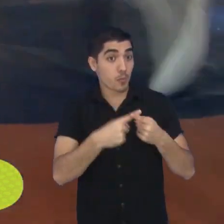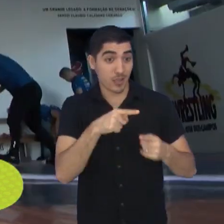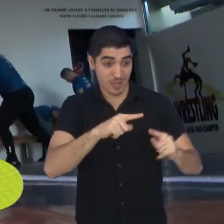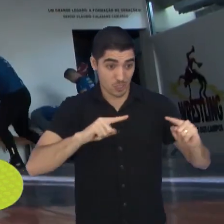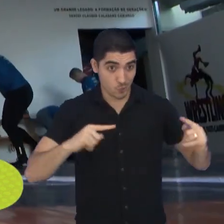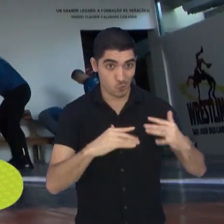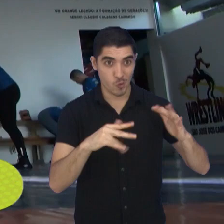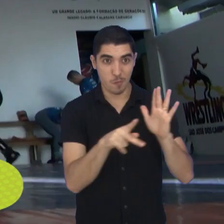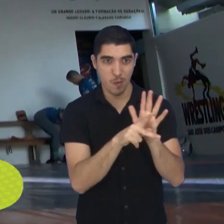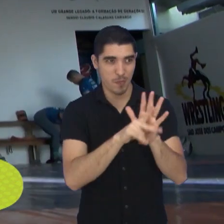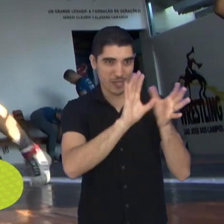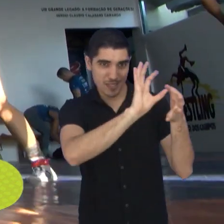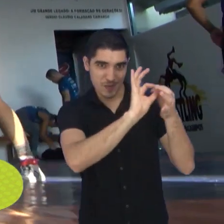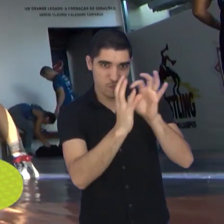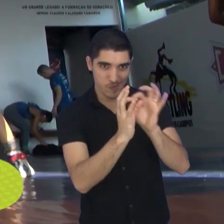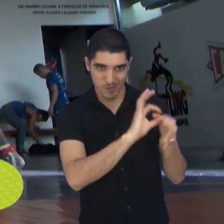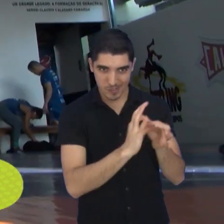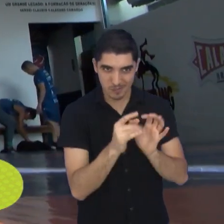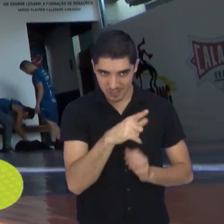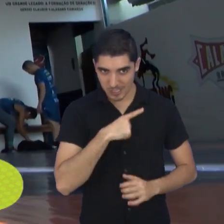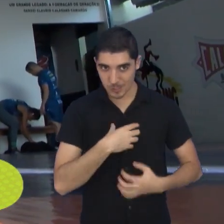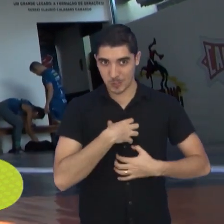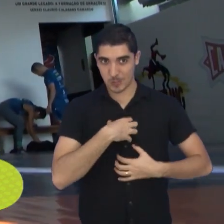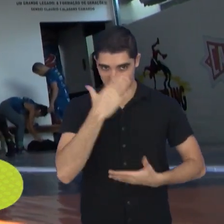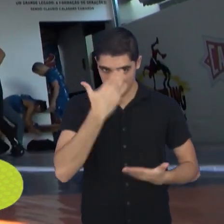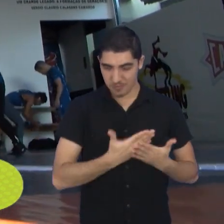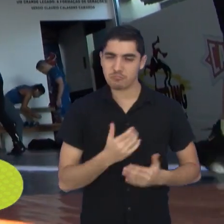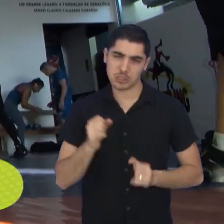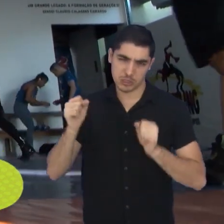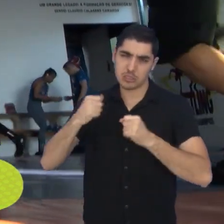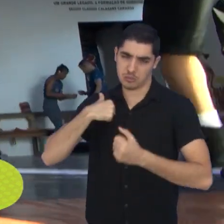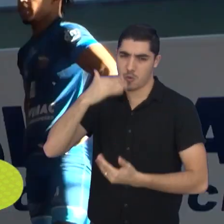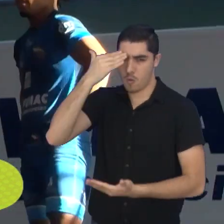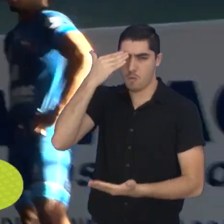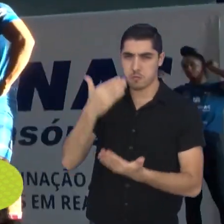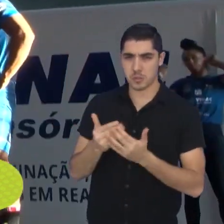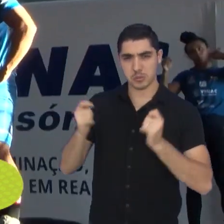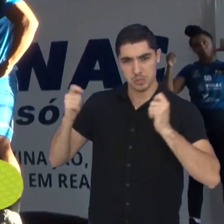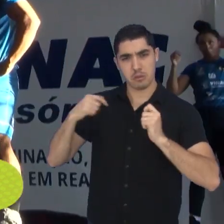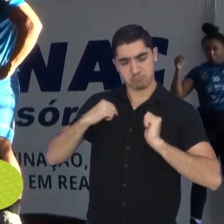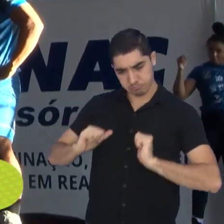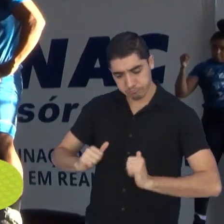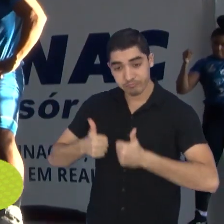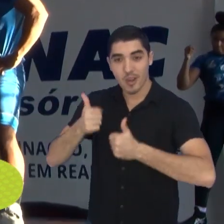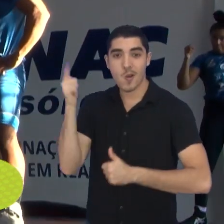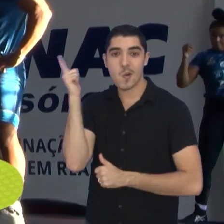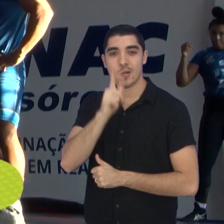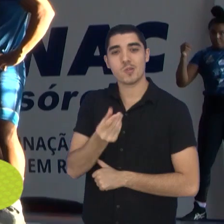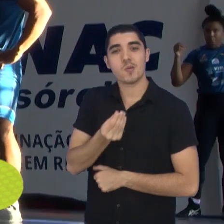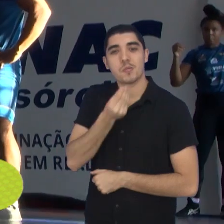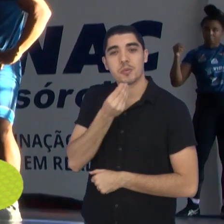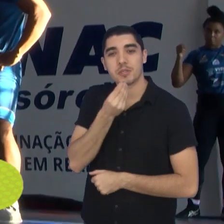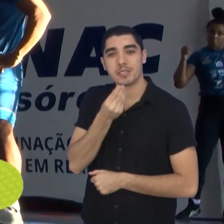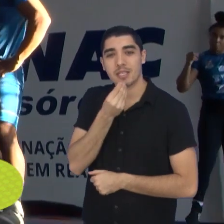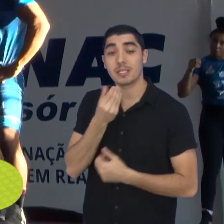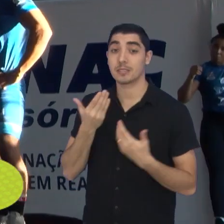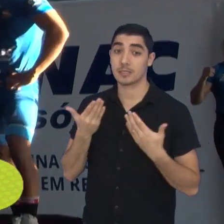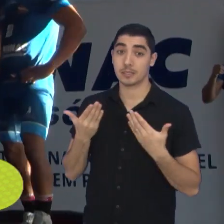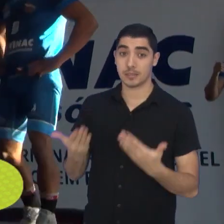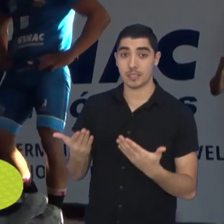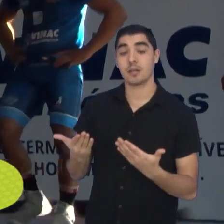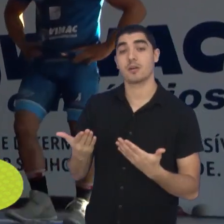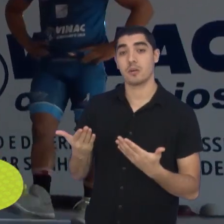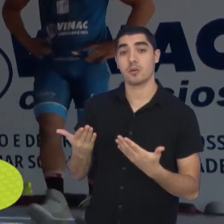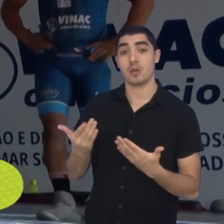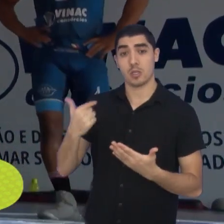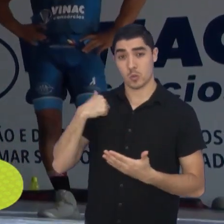pré-olímpico? Confiante. É aquilo, é a última possibilidade, mas que bom que existe mais uma possibilidade, né? Então, quando a